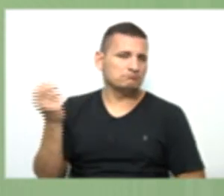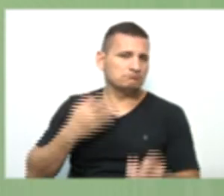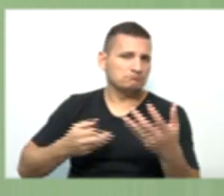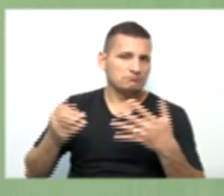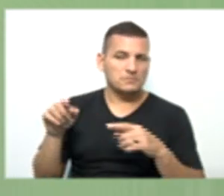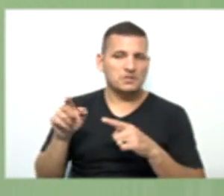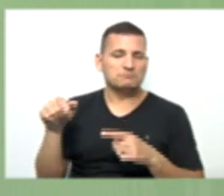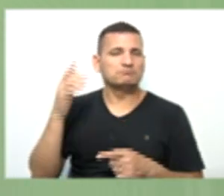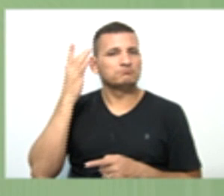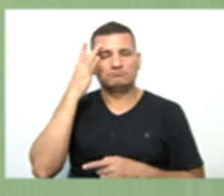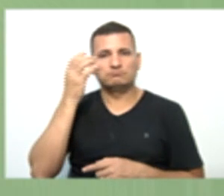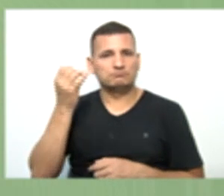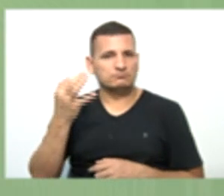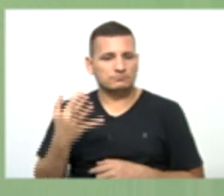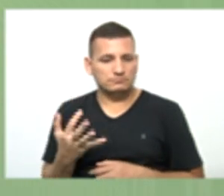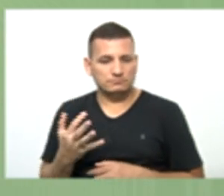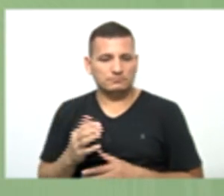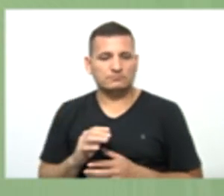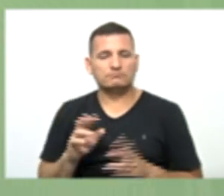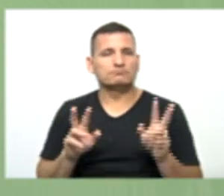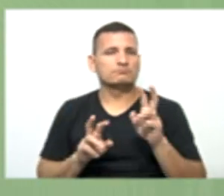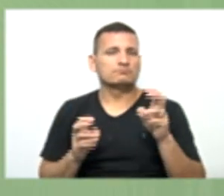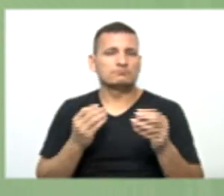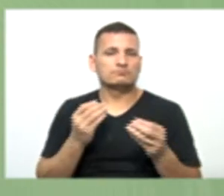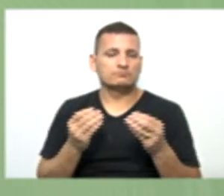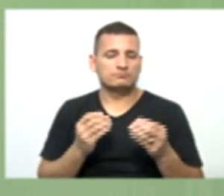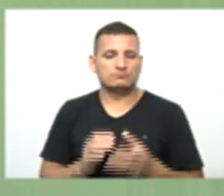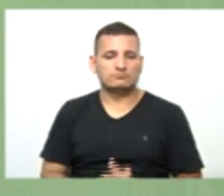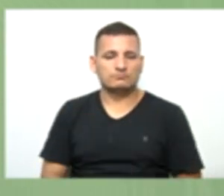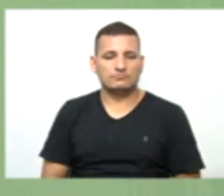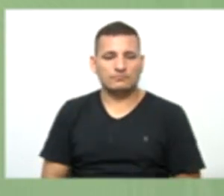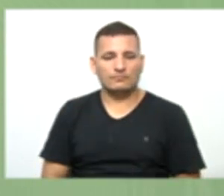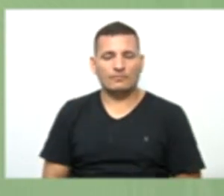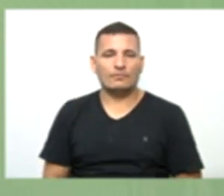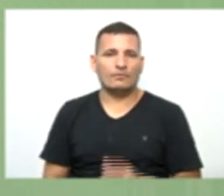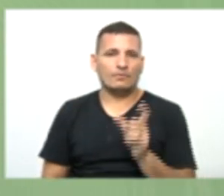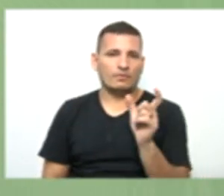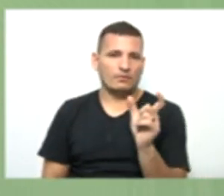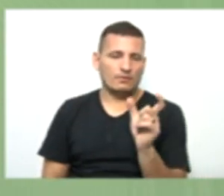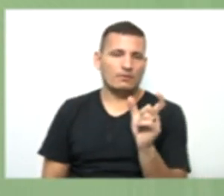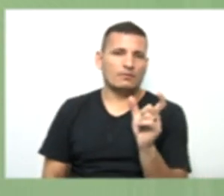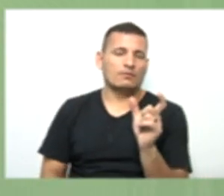explicá-lo. E aí, como é que é a citação? É o sobrenome do autor,